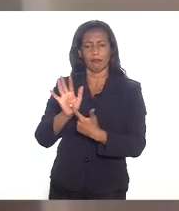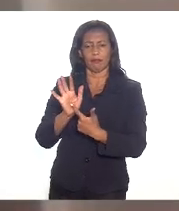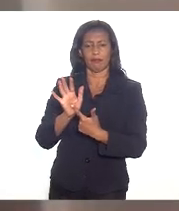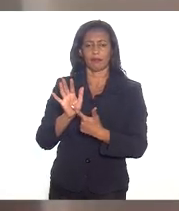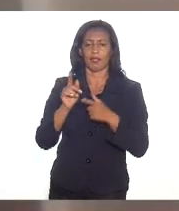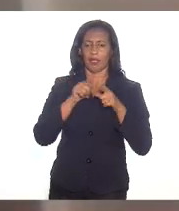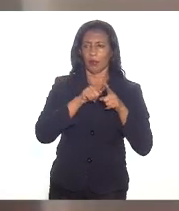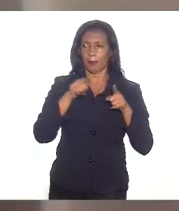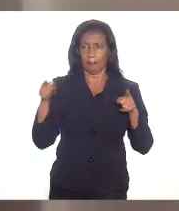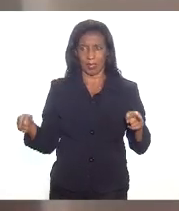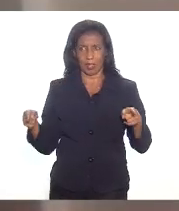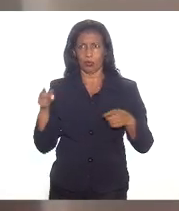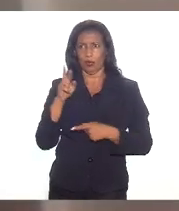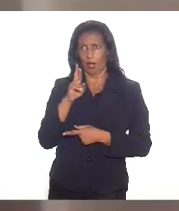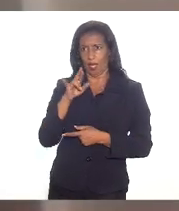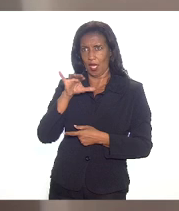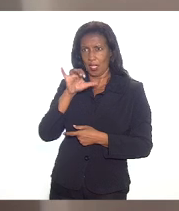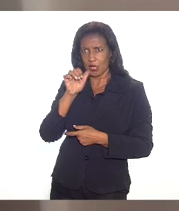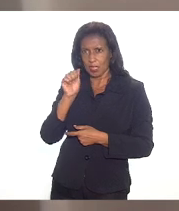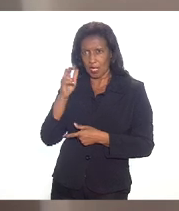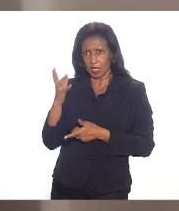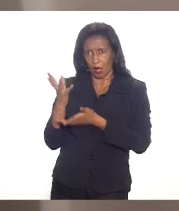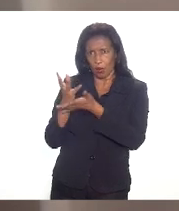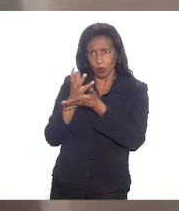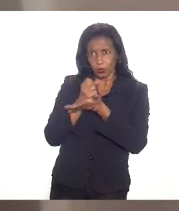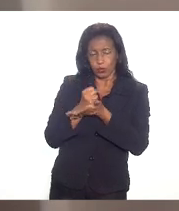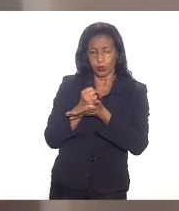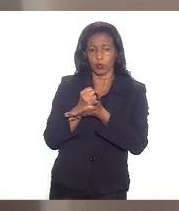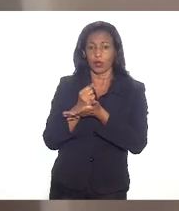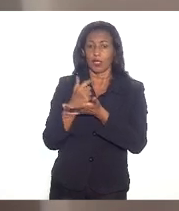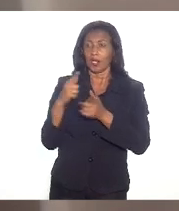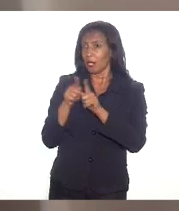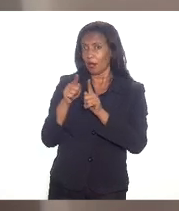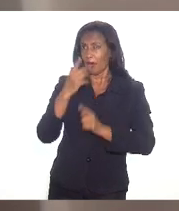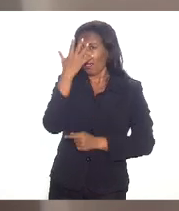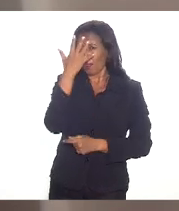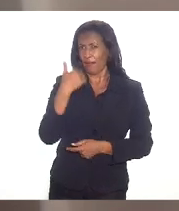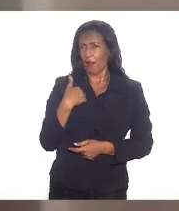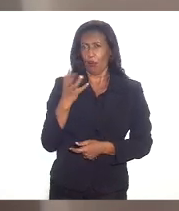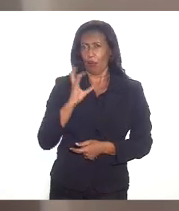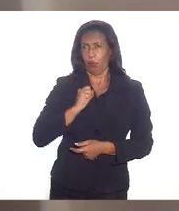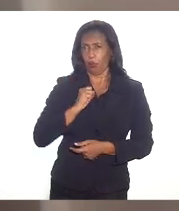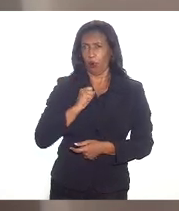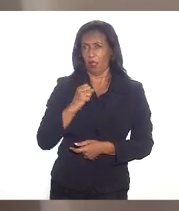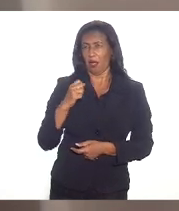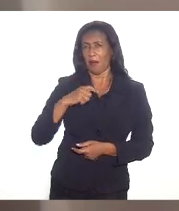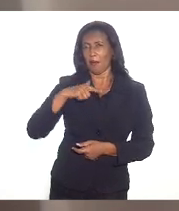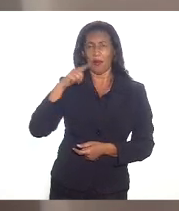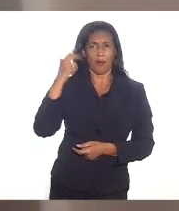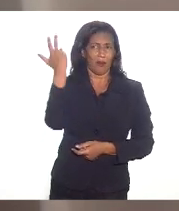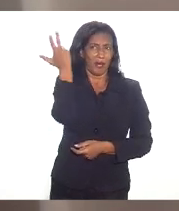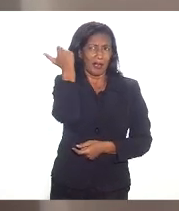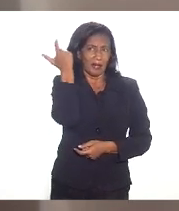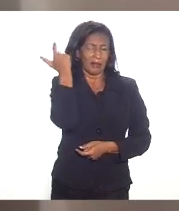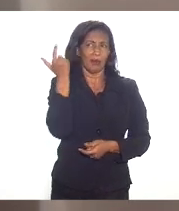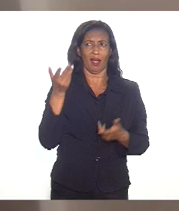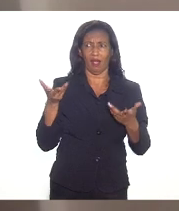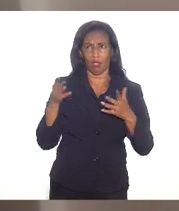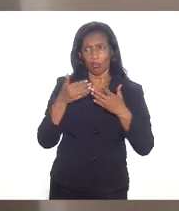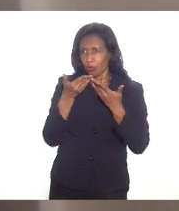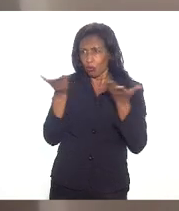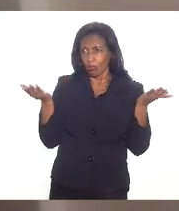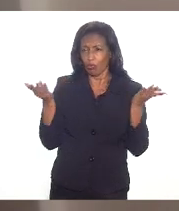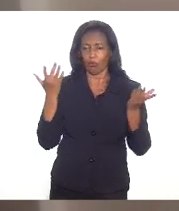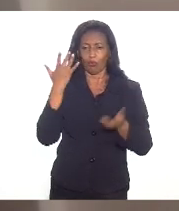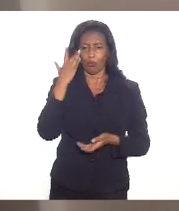a receita que você tem. E também carnaval, eu adoro carnaval, eu como Leomar, acho que todos aqui, né? Mas